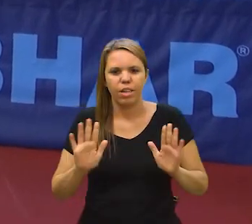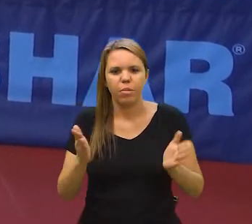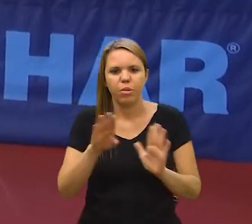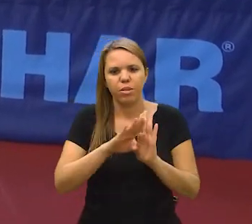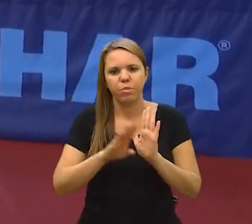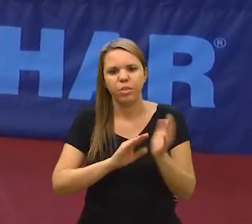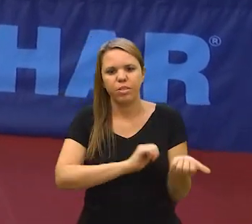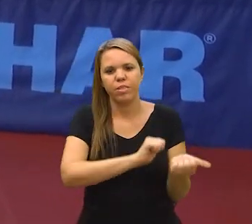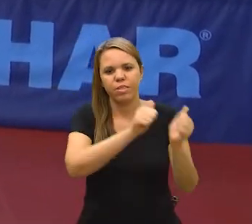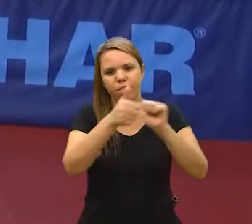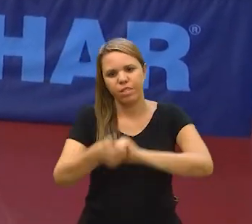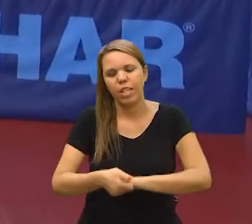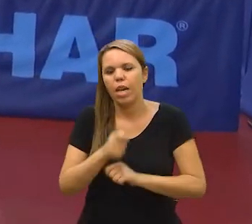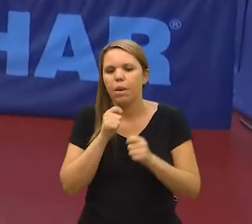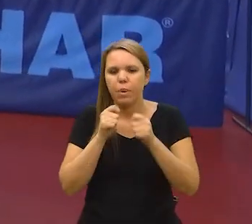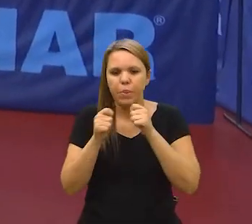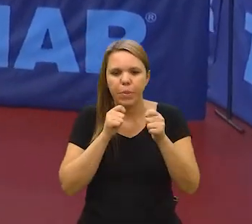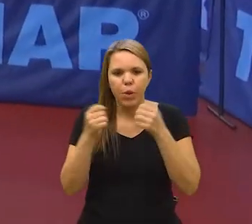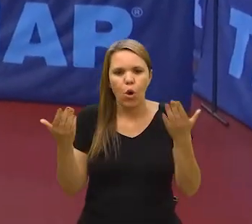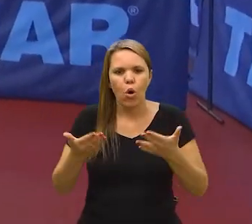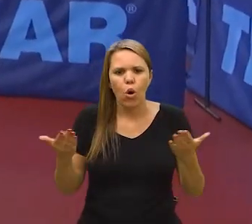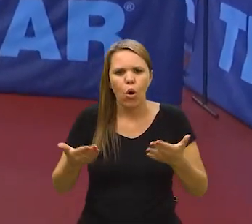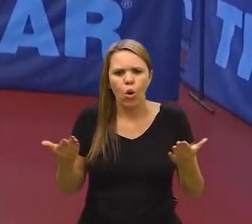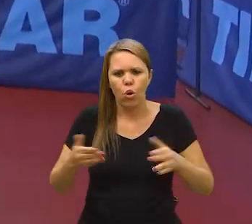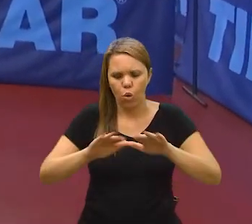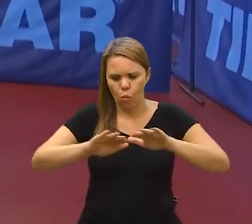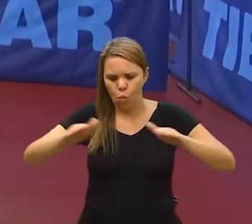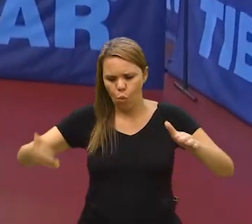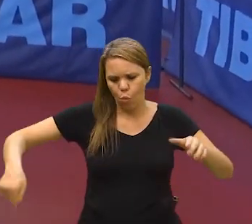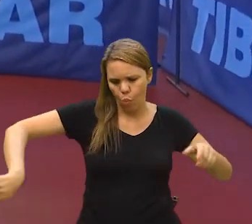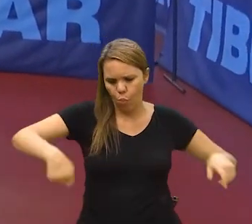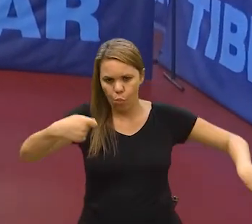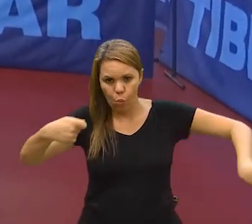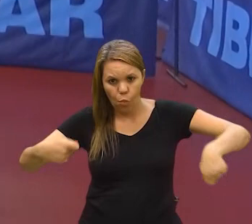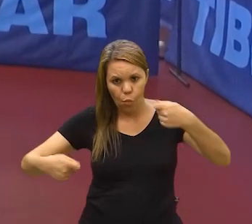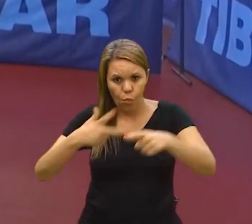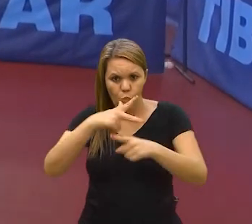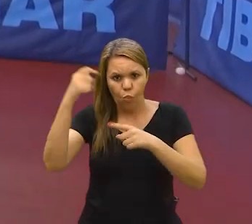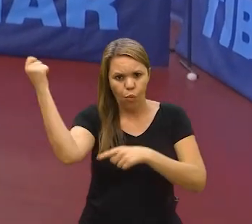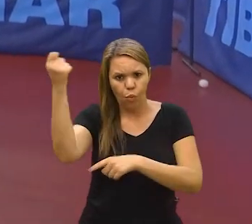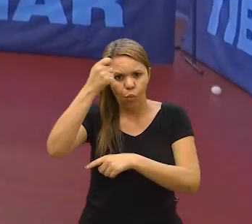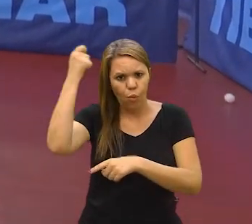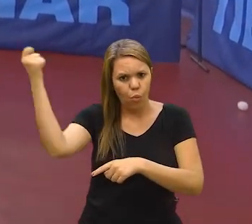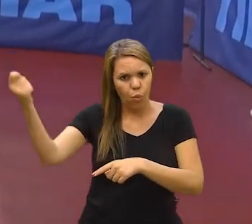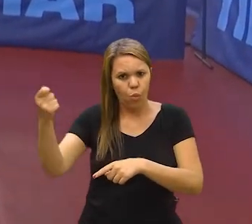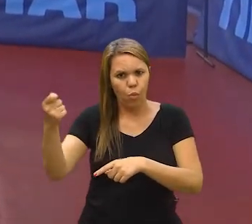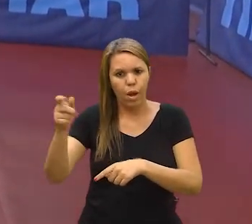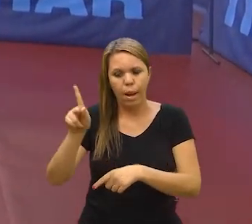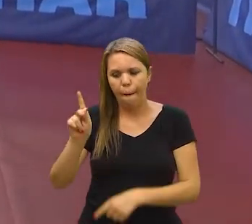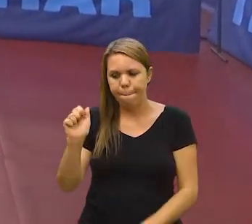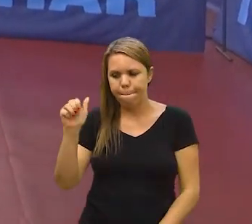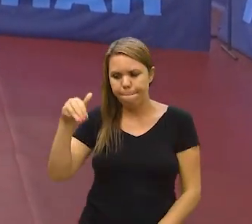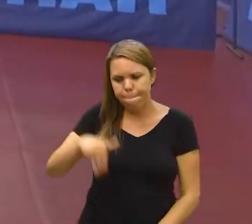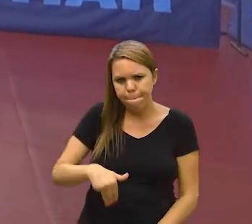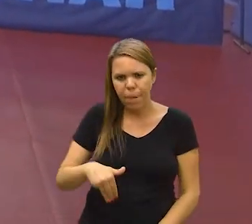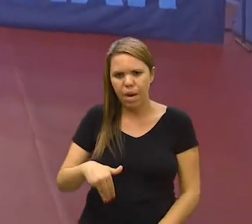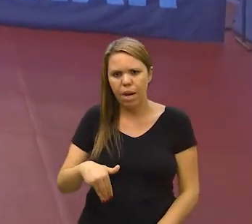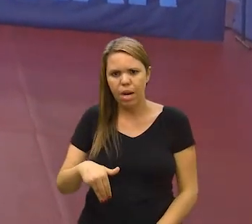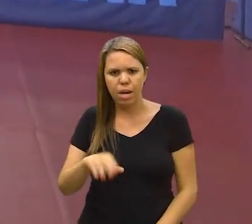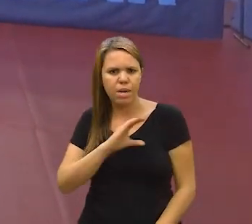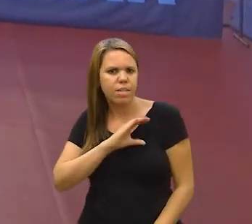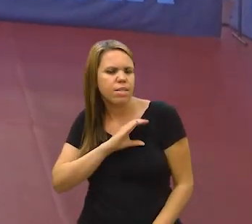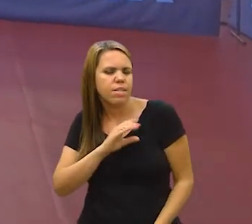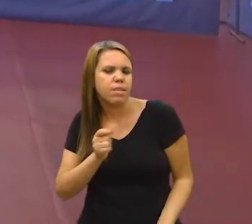Olá, o programa Mais Esportes entrevista hoje um mesa-tenista. Ele que foi campeão no Parapan de Toronto, no